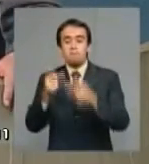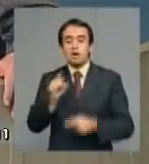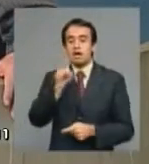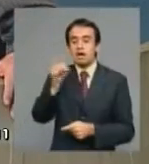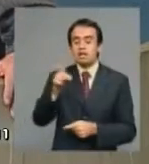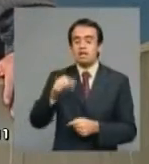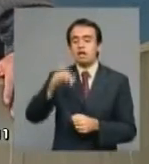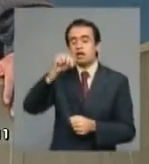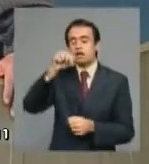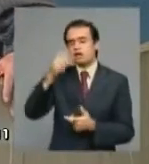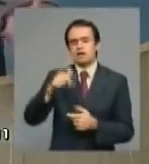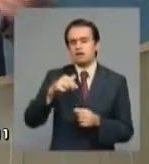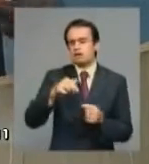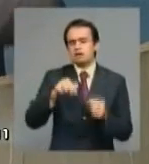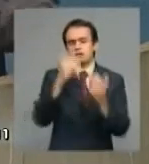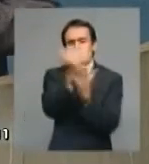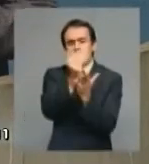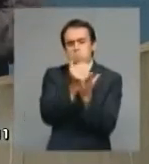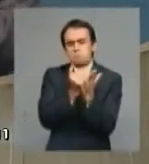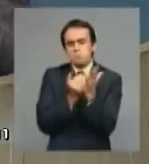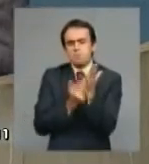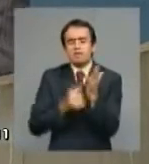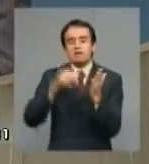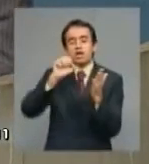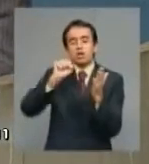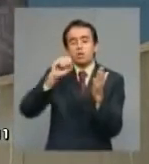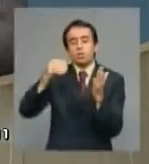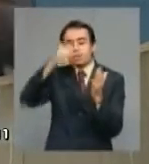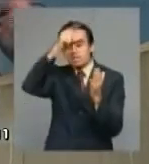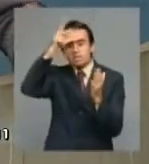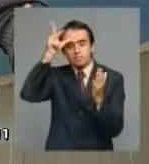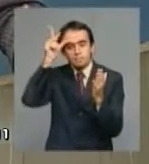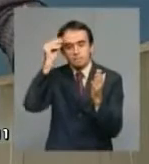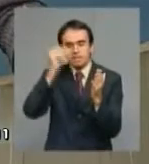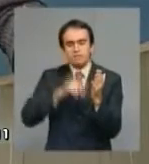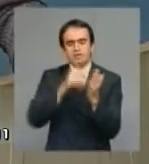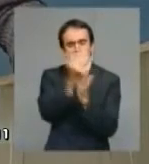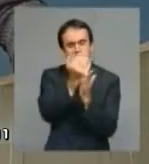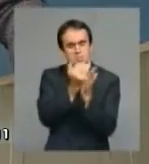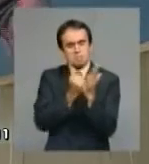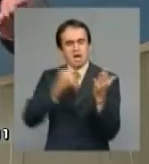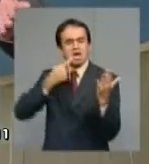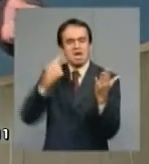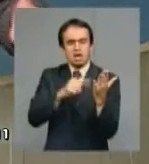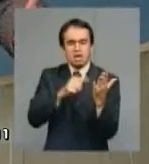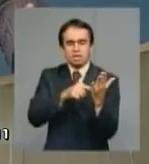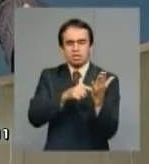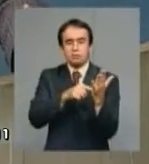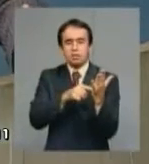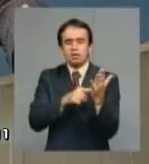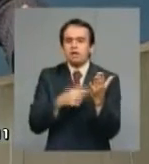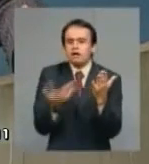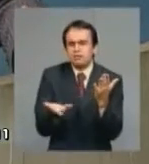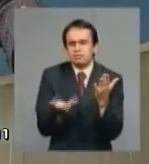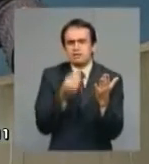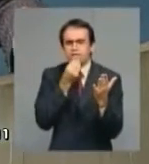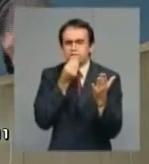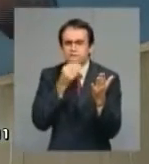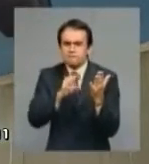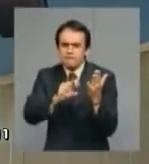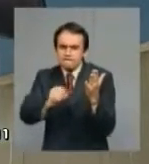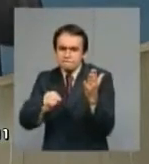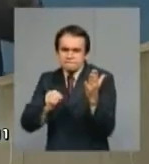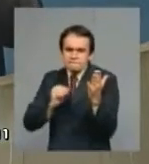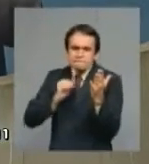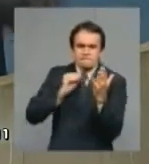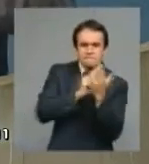80 prefeitos. E eu vou pedir aqui encarecidamente ao doutor Luiz Alcântara que ele me dê uma vaguinha dessas